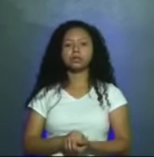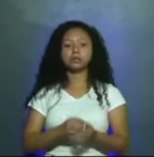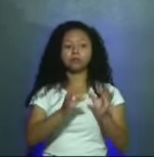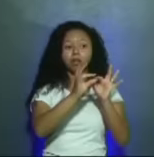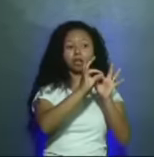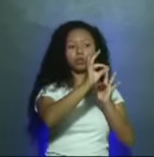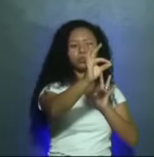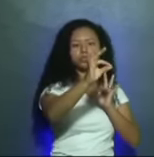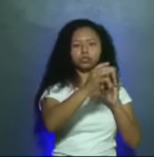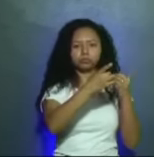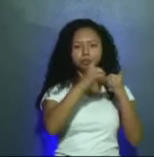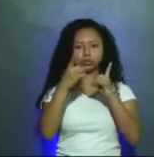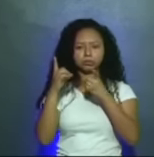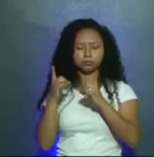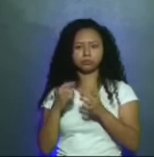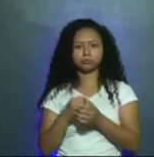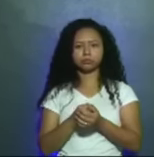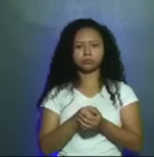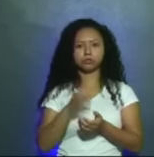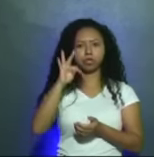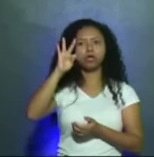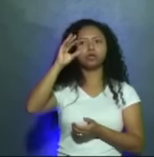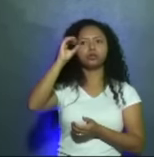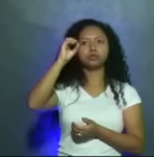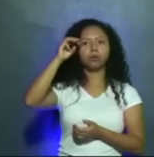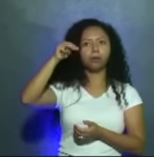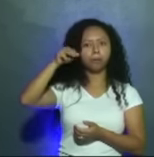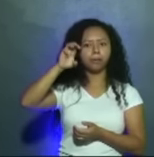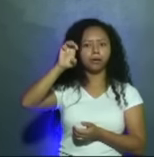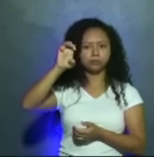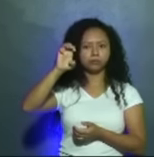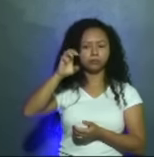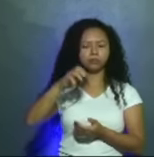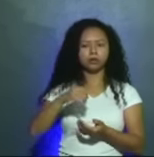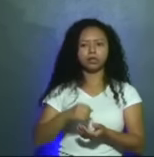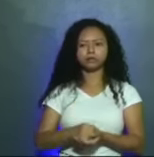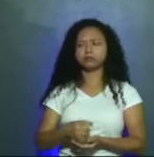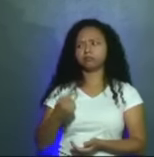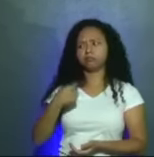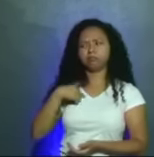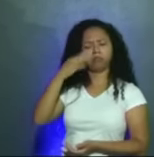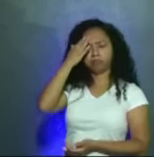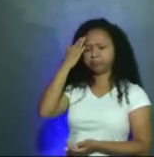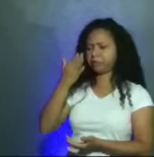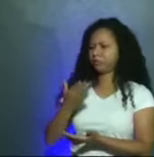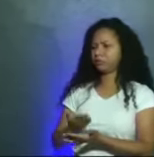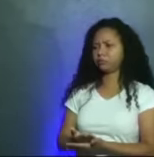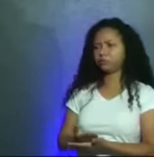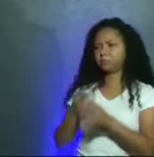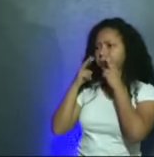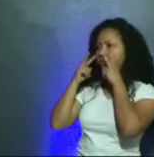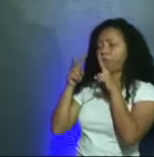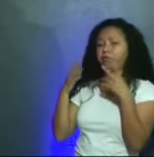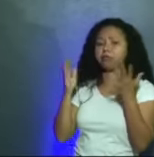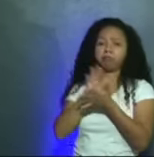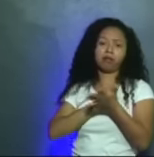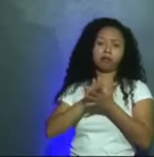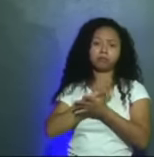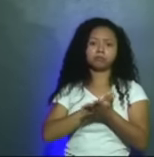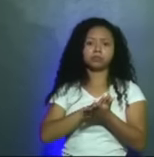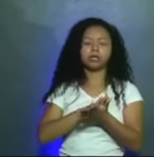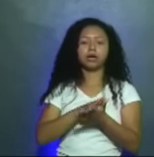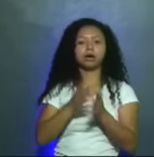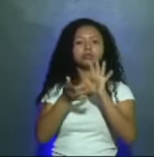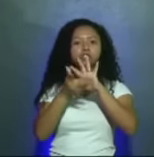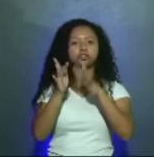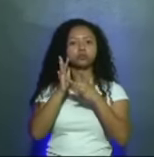mas eu ainda não creio. Enquanto eu não ver, eu não vou crer. Aí Jesus apareceu a ele, olha só o que Jesus disse. Então Jesus